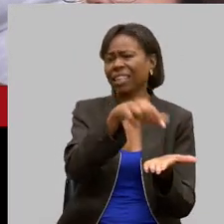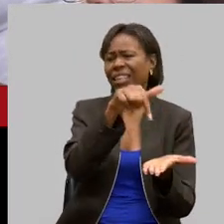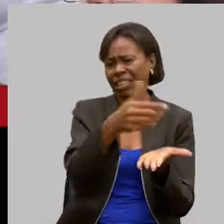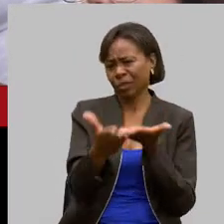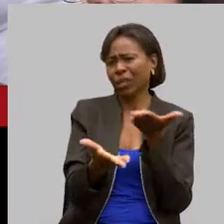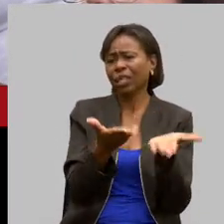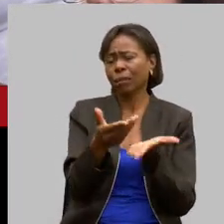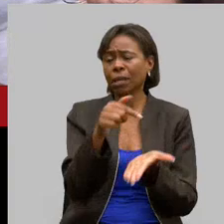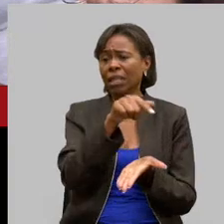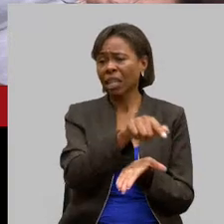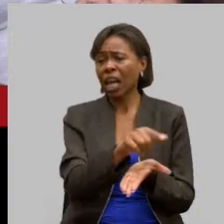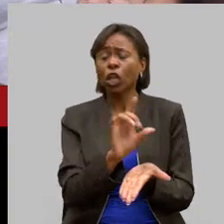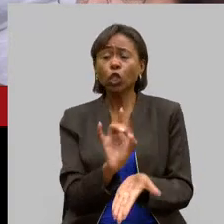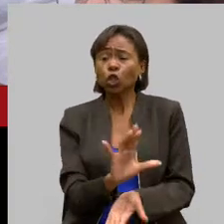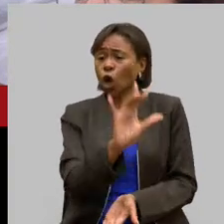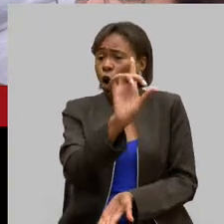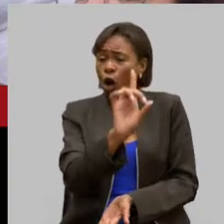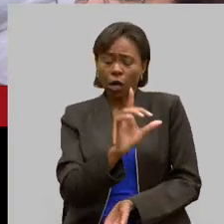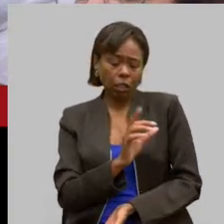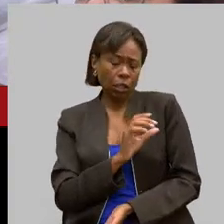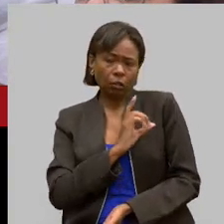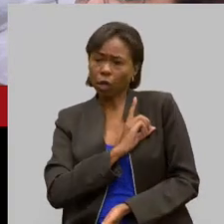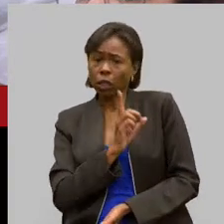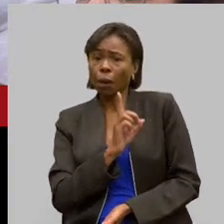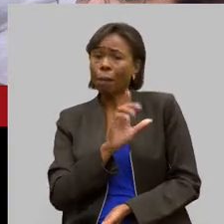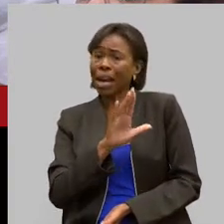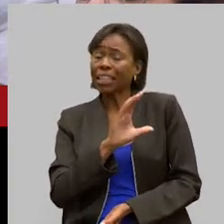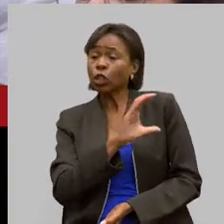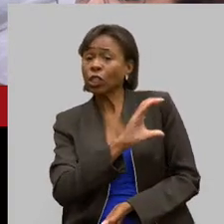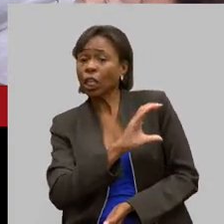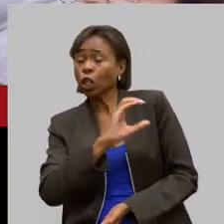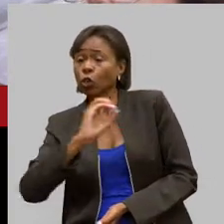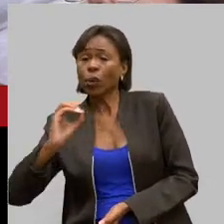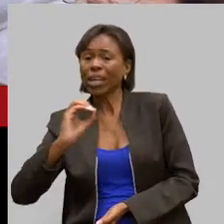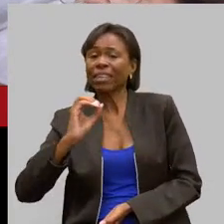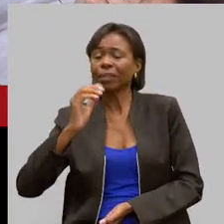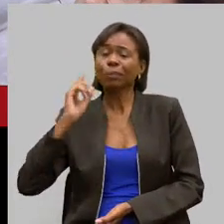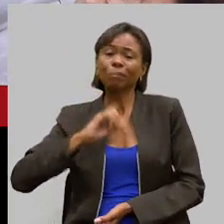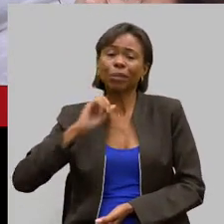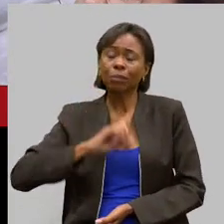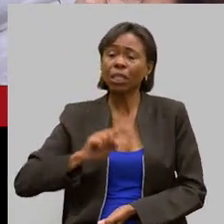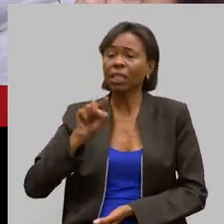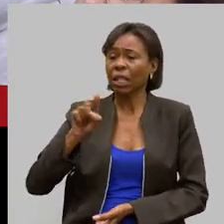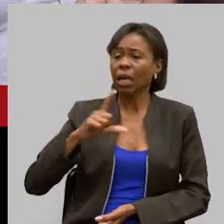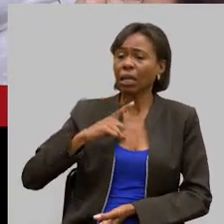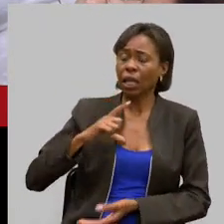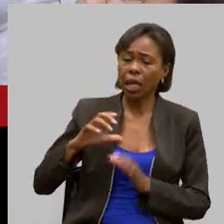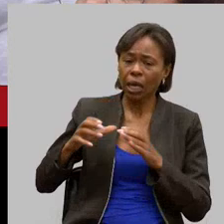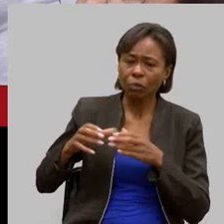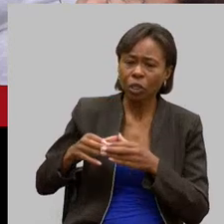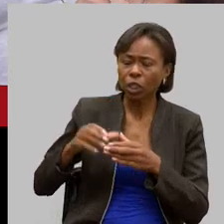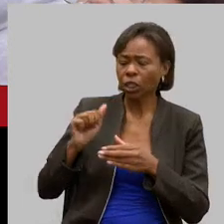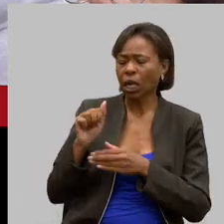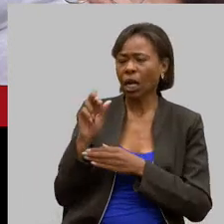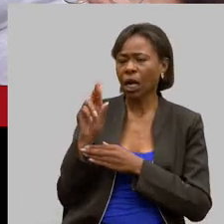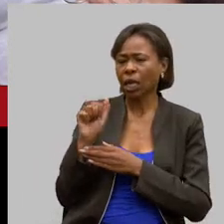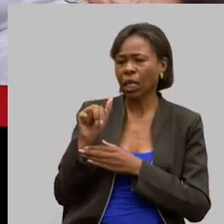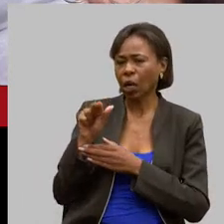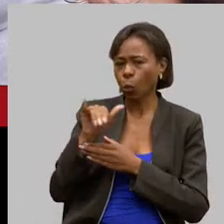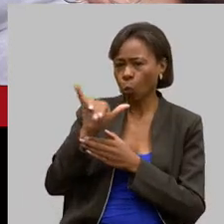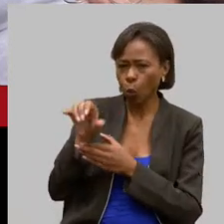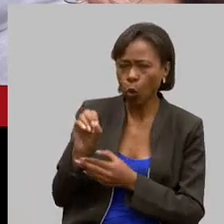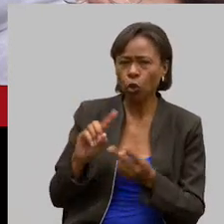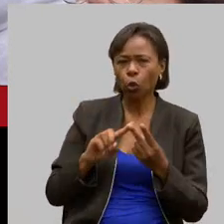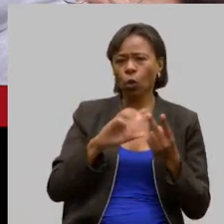abrange todo o Oeste mineiro nós estamos aqui com a equipe de de Araújo Estamos aqui com a equipe de Cajuru tinha mais pessoas querendo